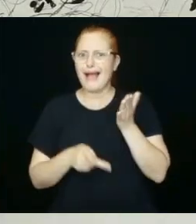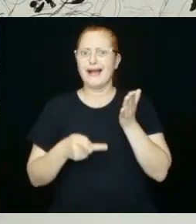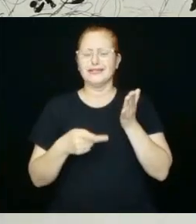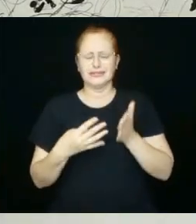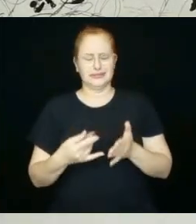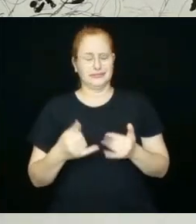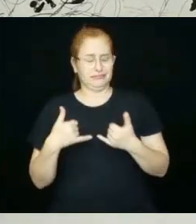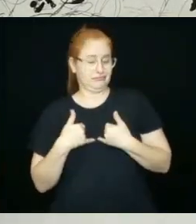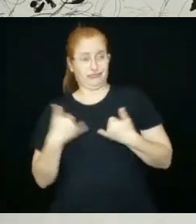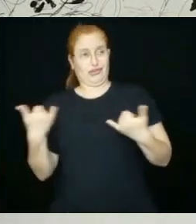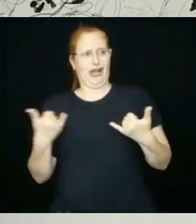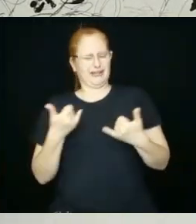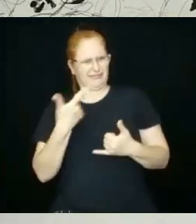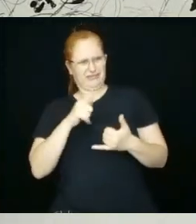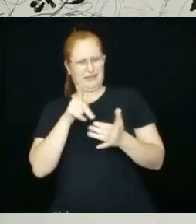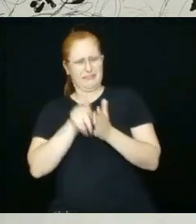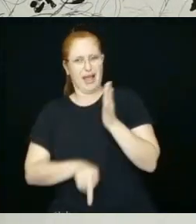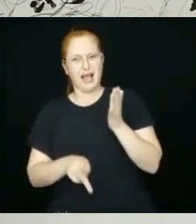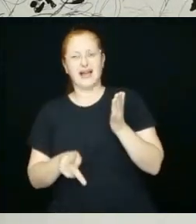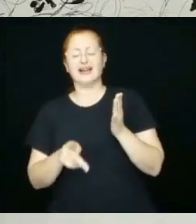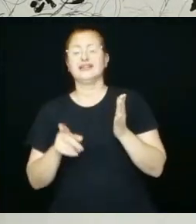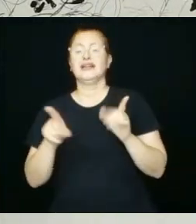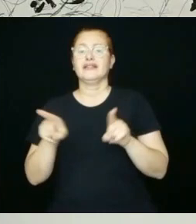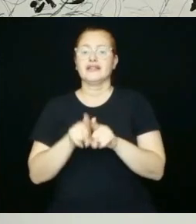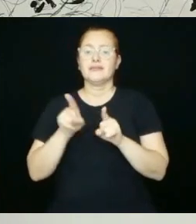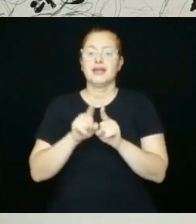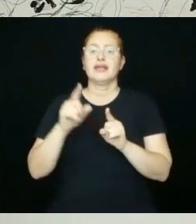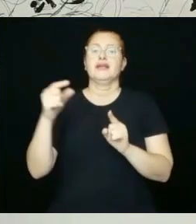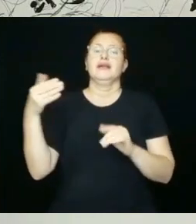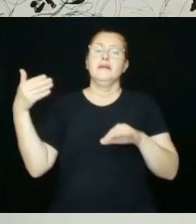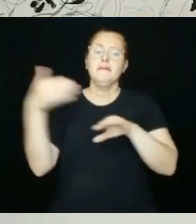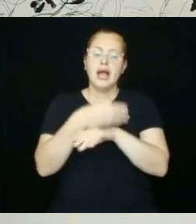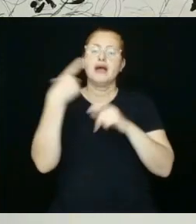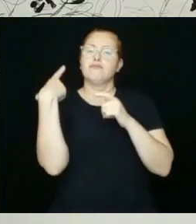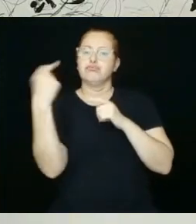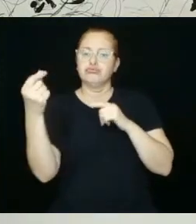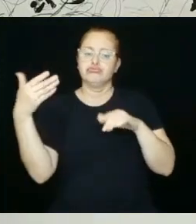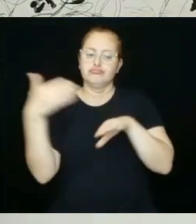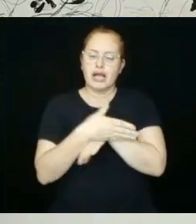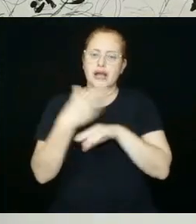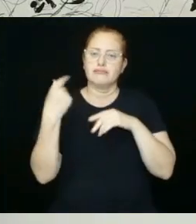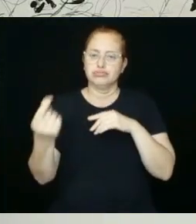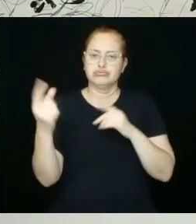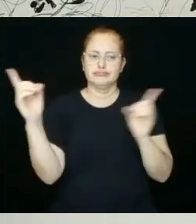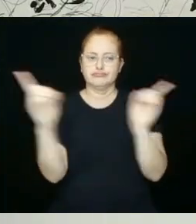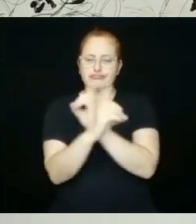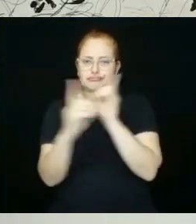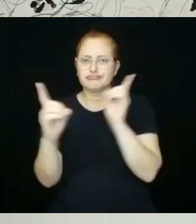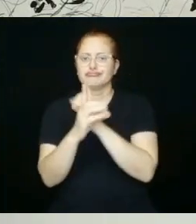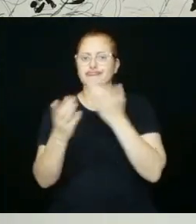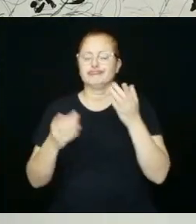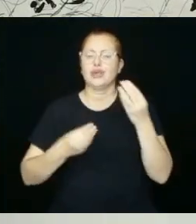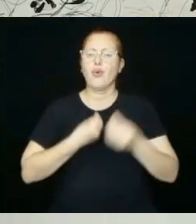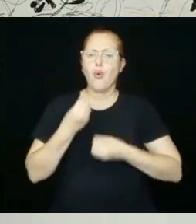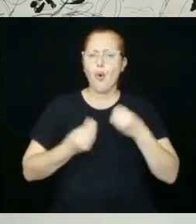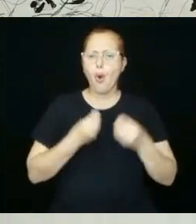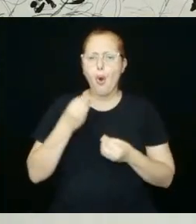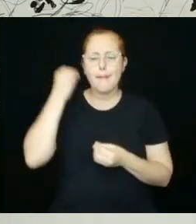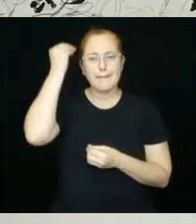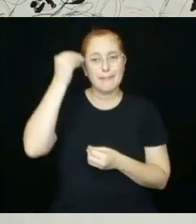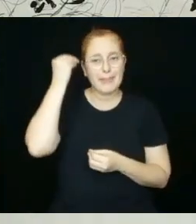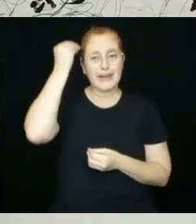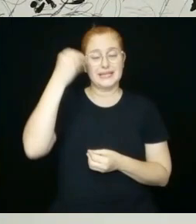plano. E o entra e sai de pessoas, enfim, essa interação, assim, um ateliê aberto, como é que foi